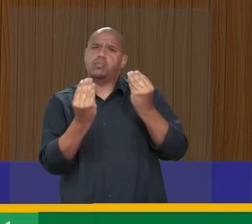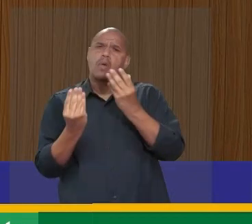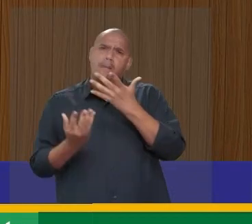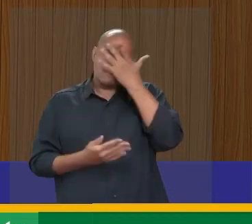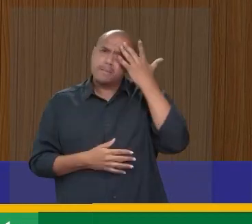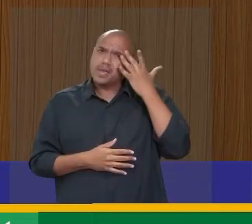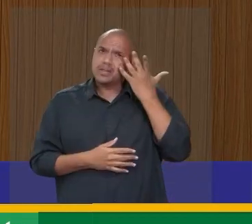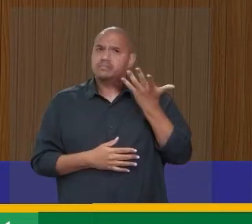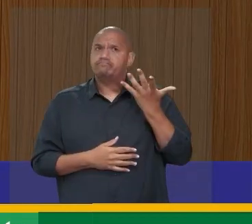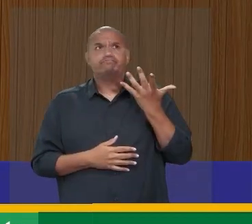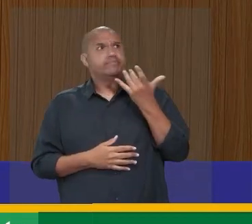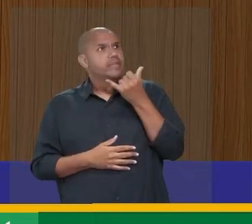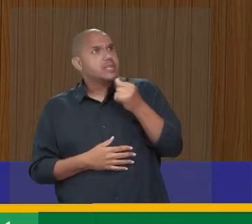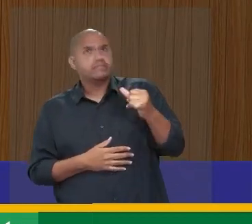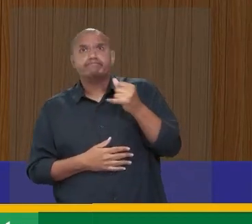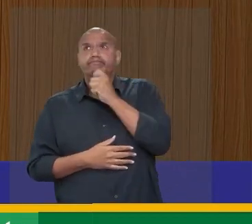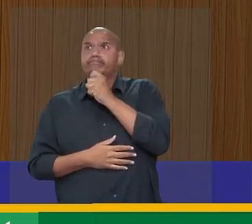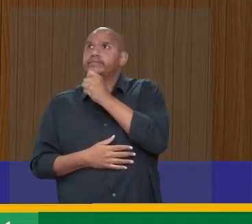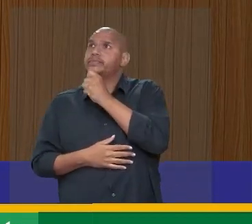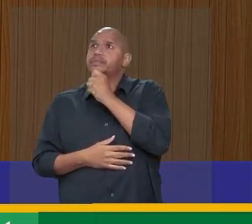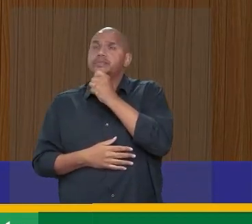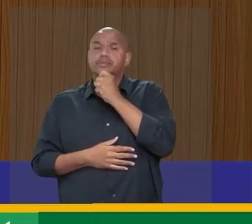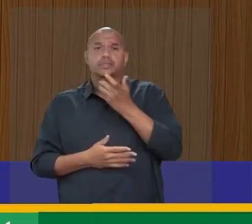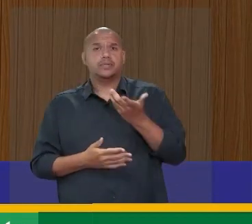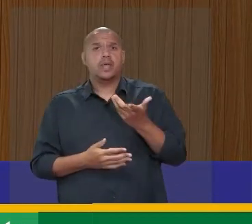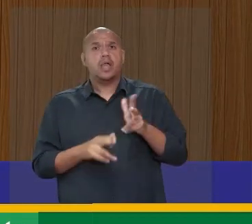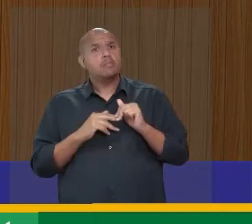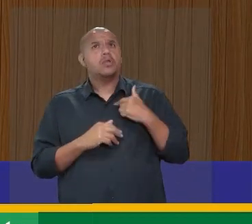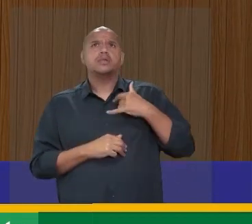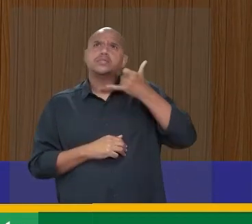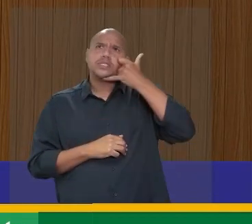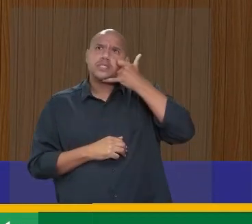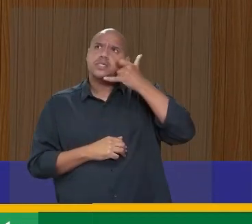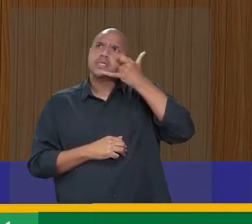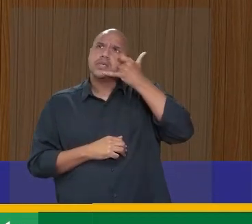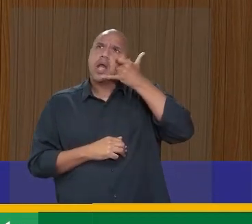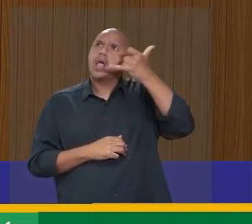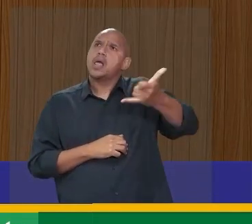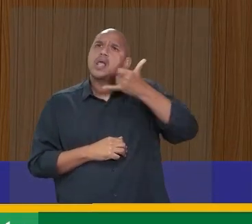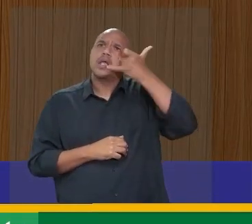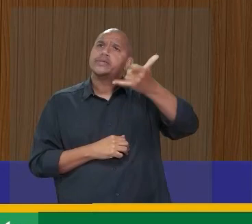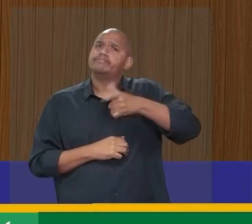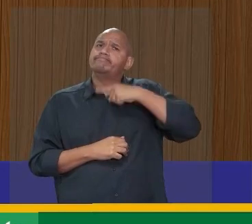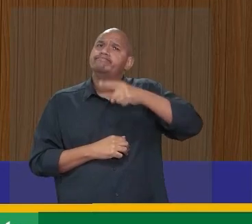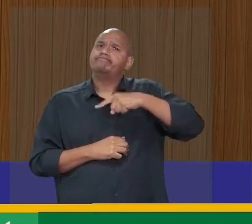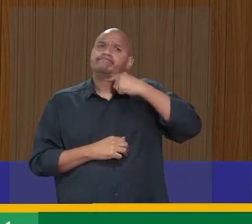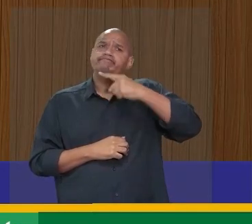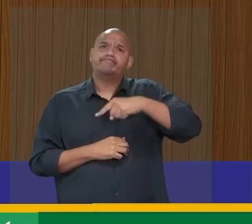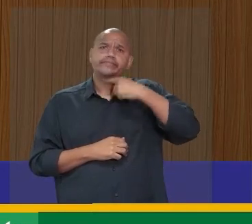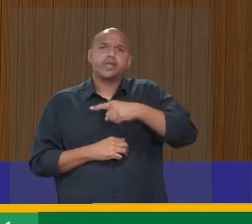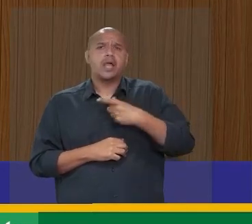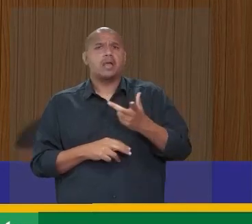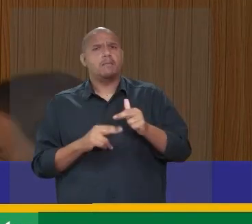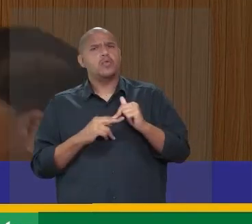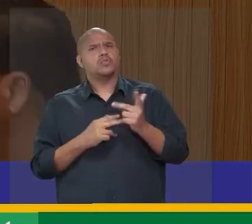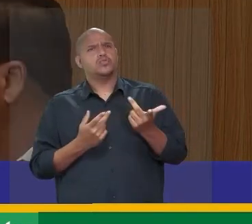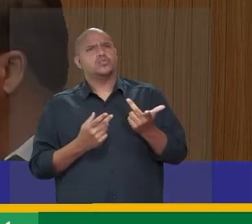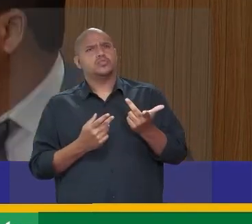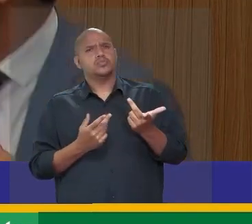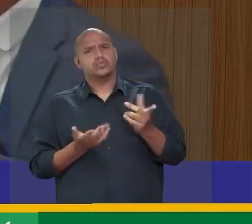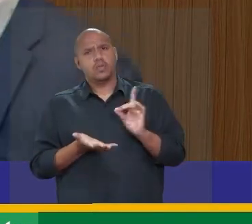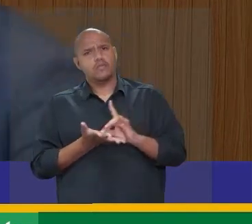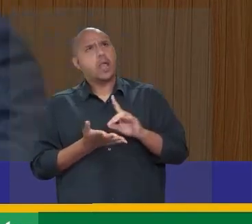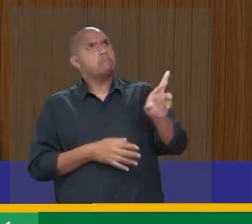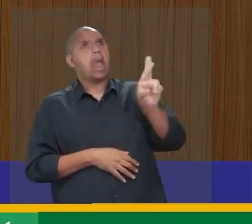que sequer são atendidos pelo 0800 a falta de atenção a falta de manutenção